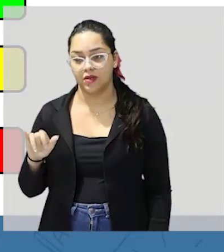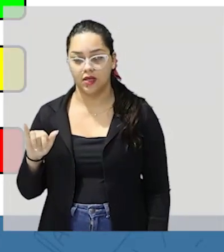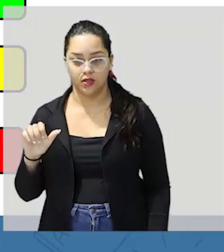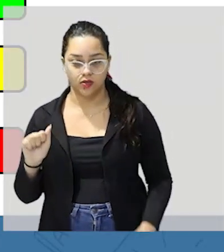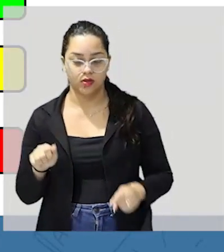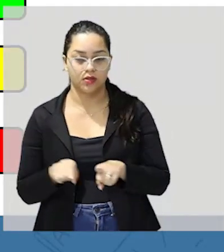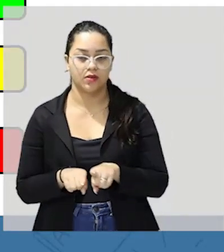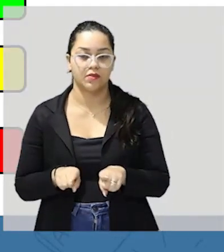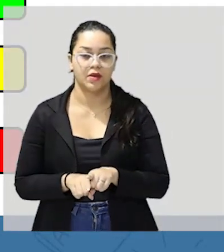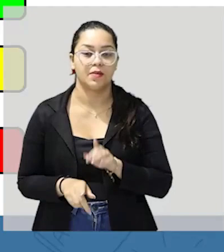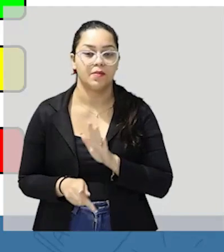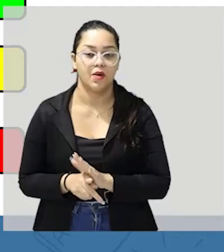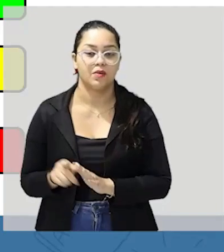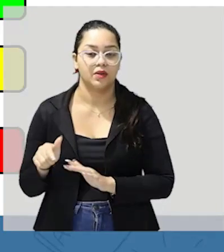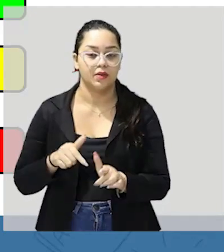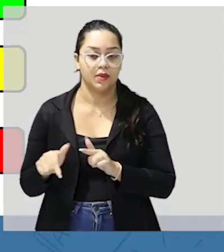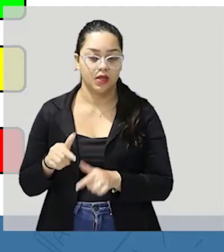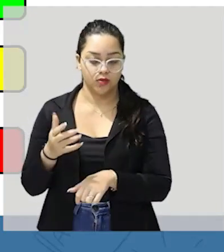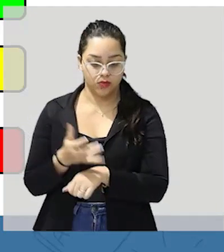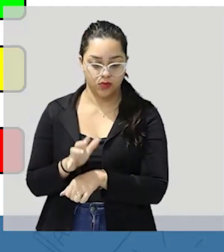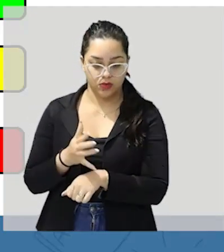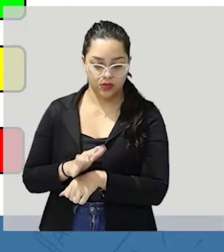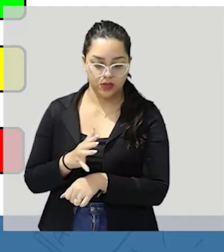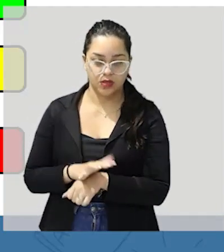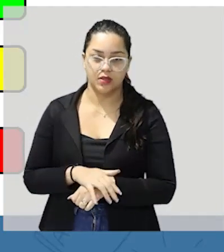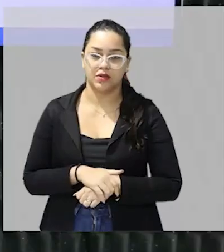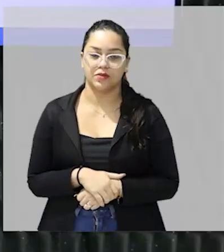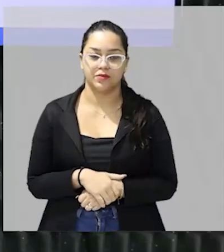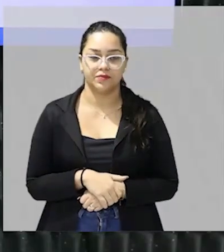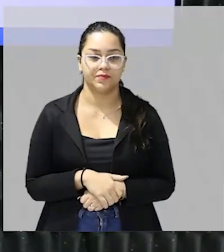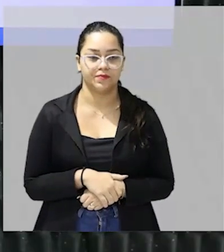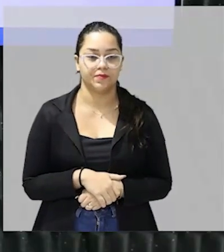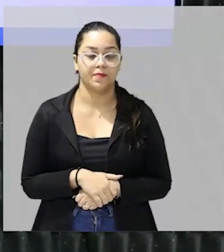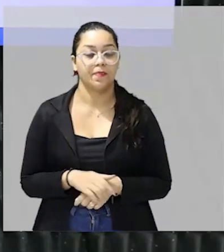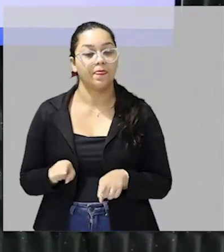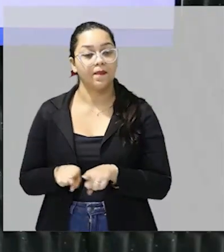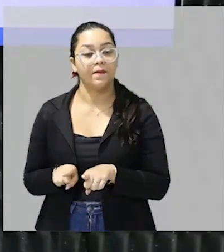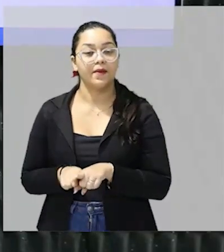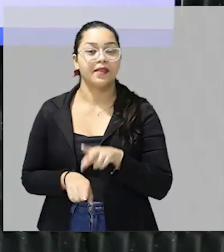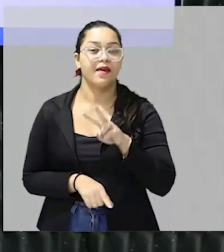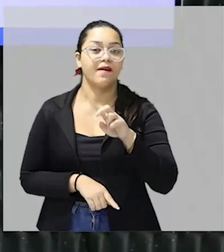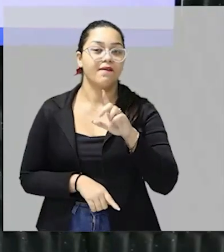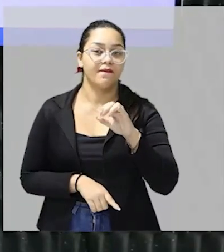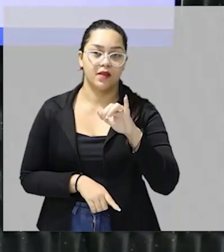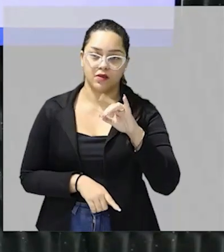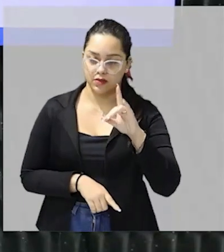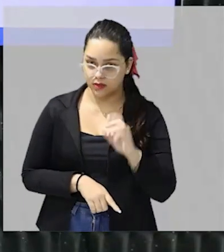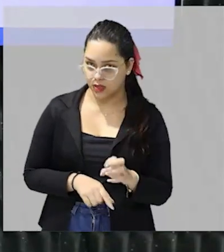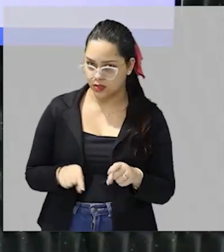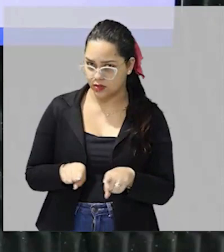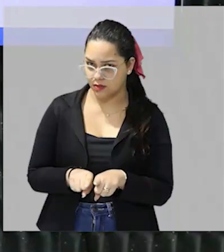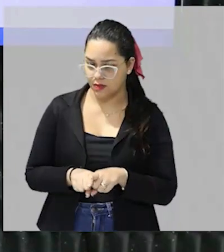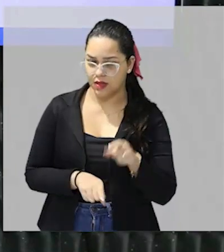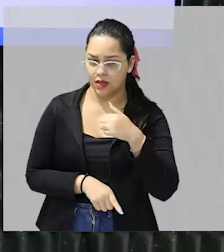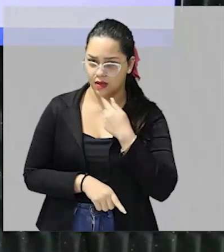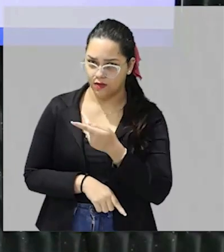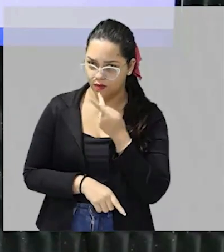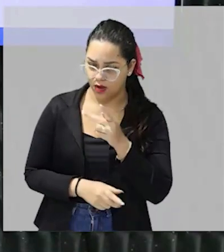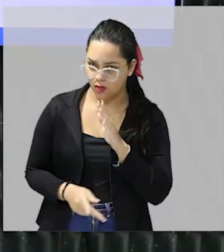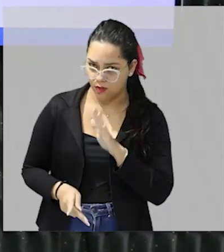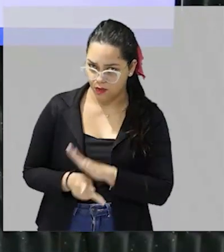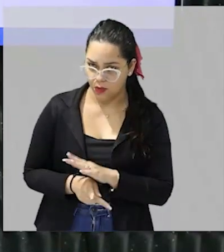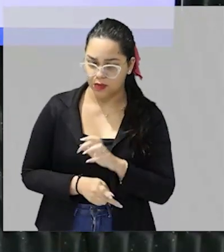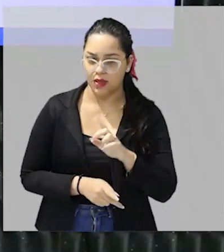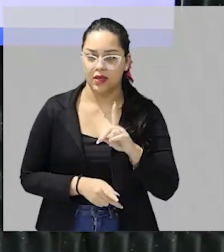são as capacidades físicas trabalhadas no treinamento aeróbio. Aumento da velocidade de execução. Quando eu falo de aumento da